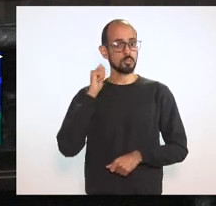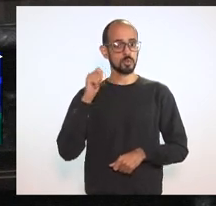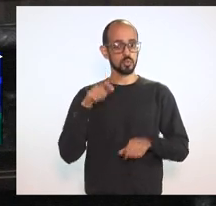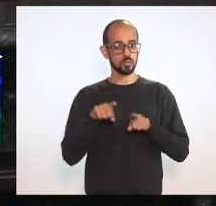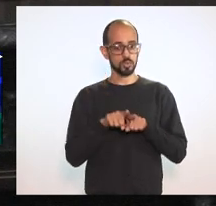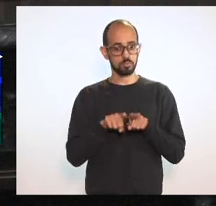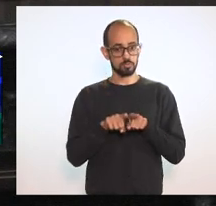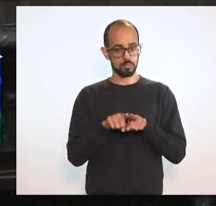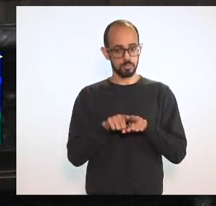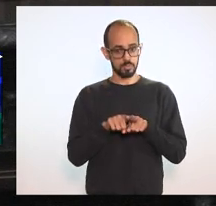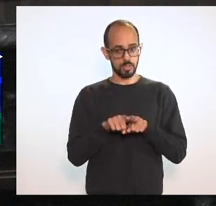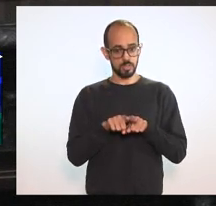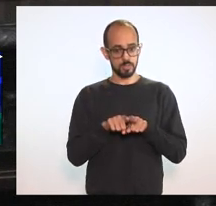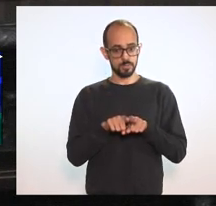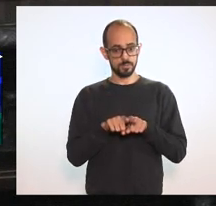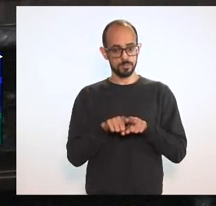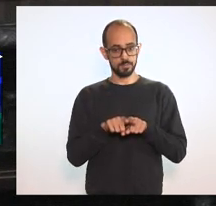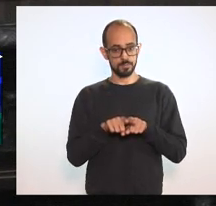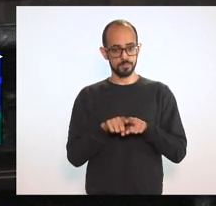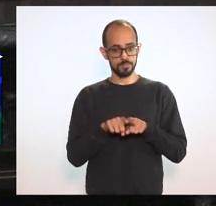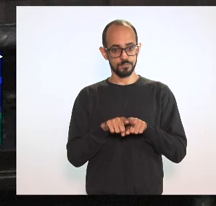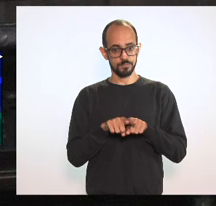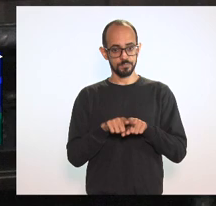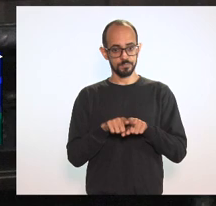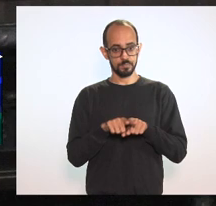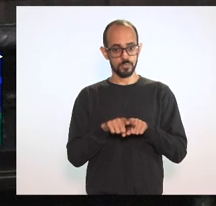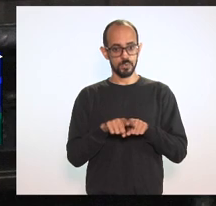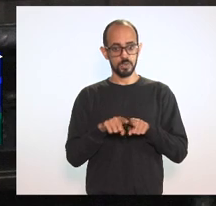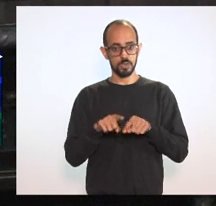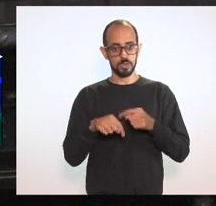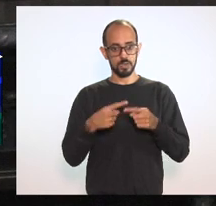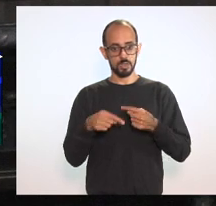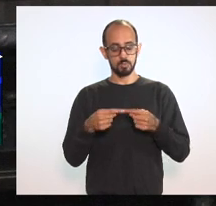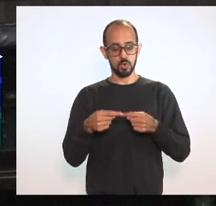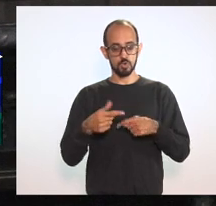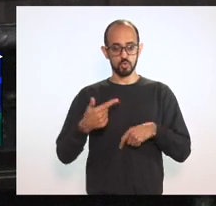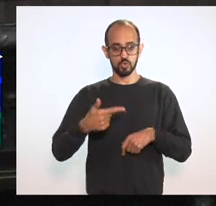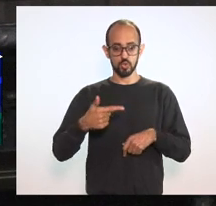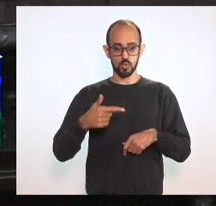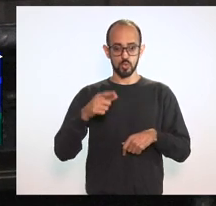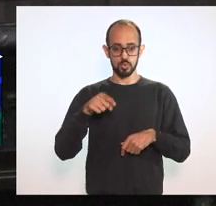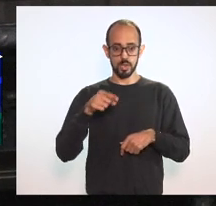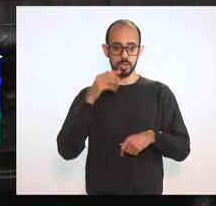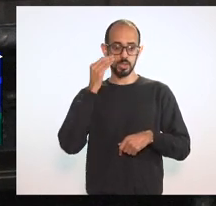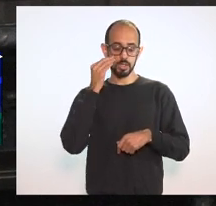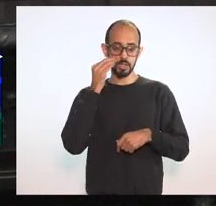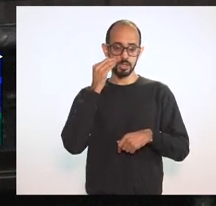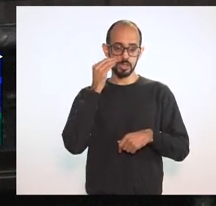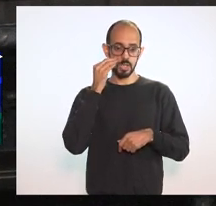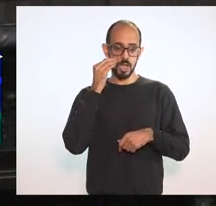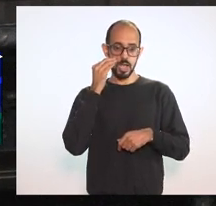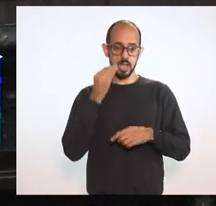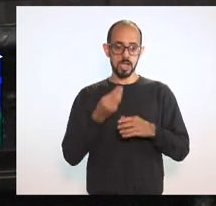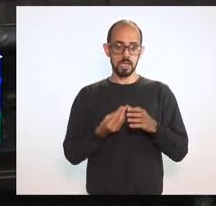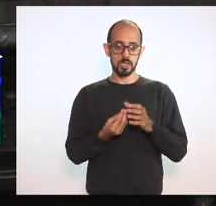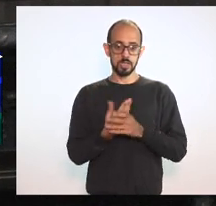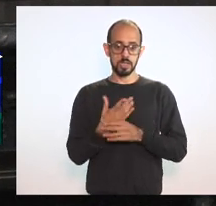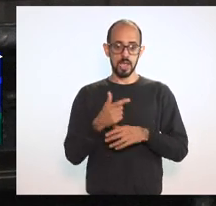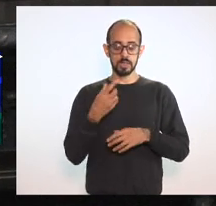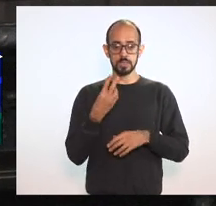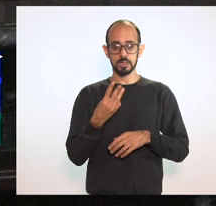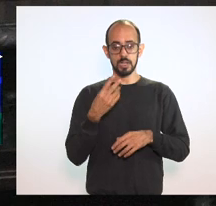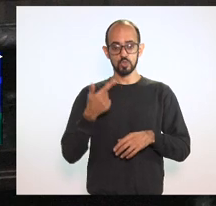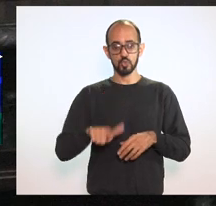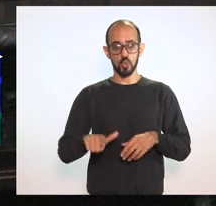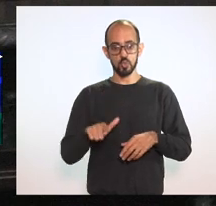e tenta segunda segunda segunda via tenta instituir propõe instituir três